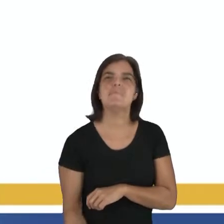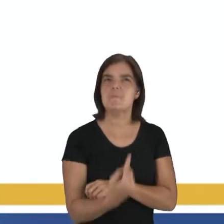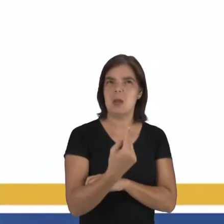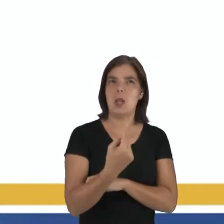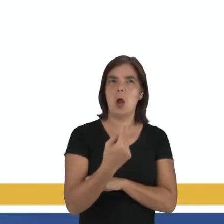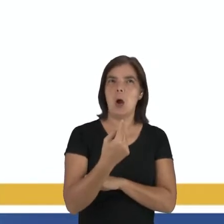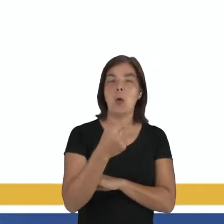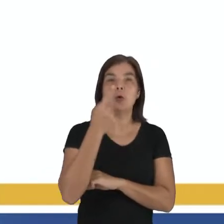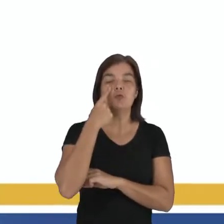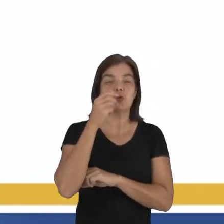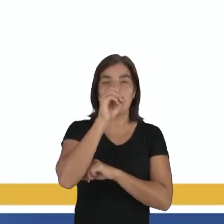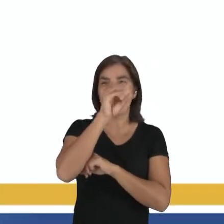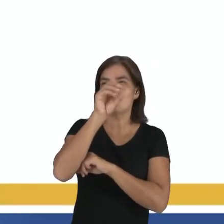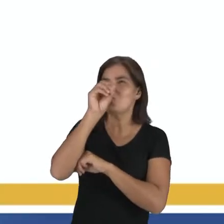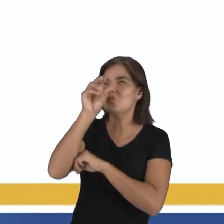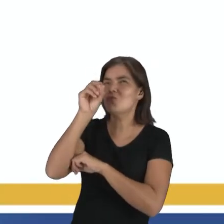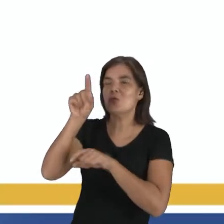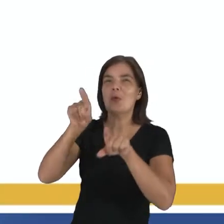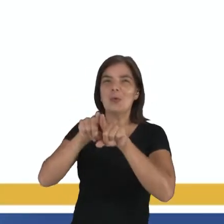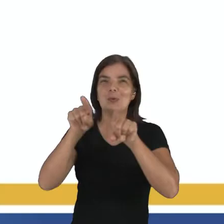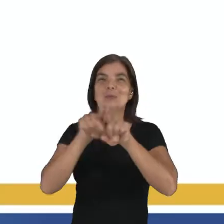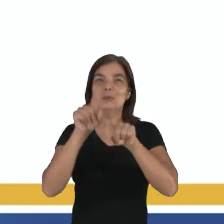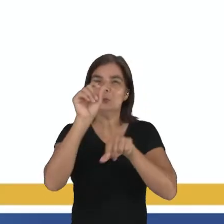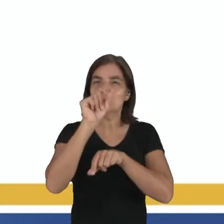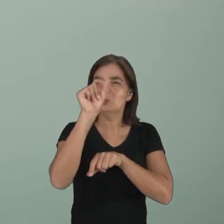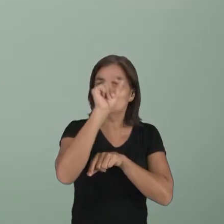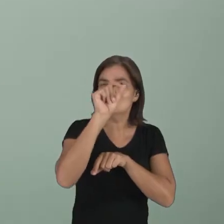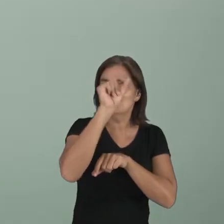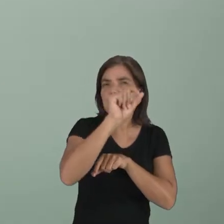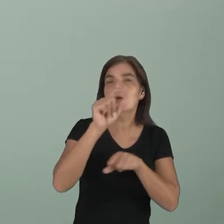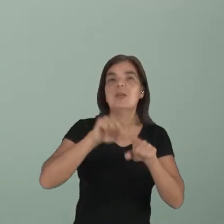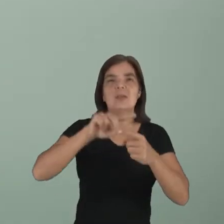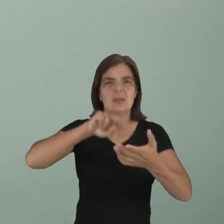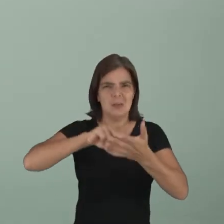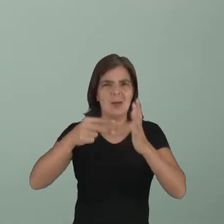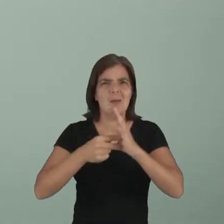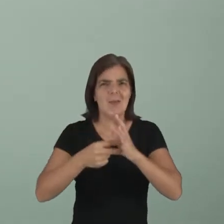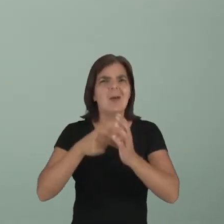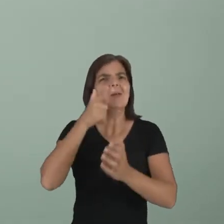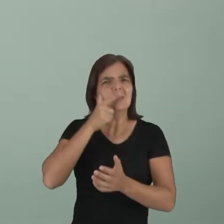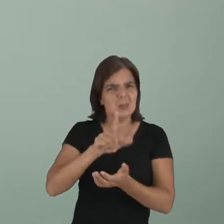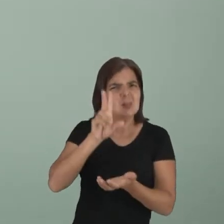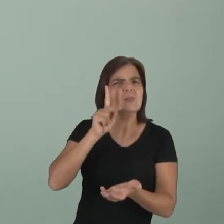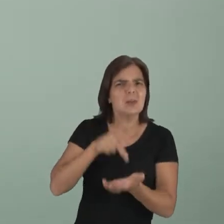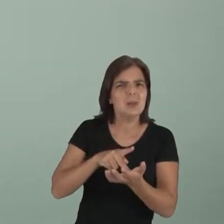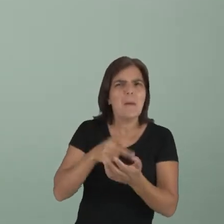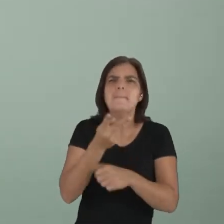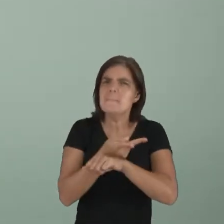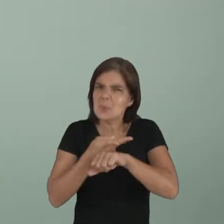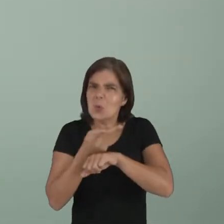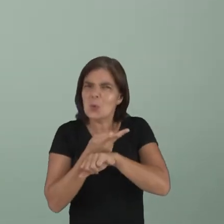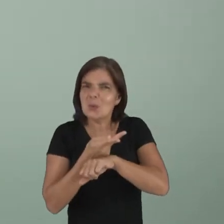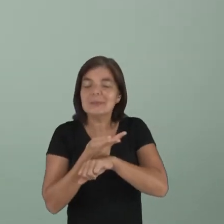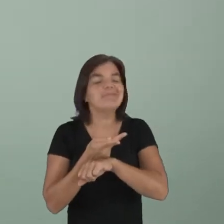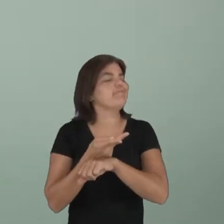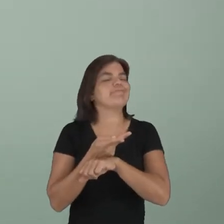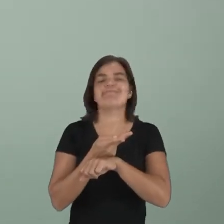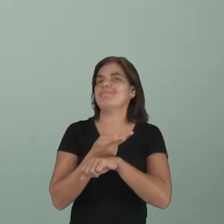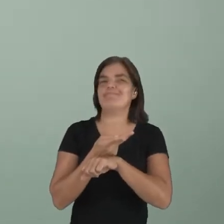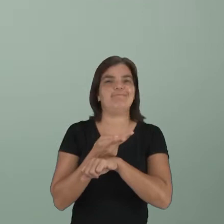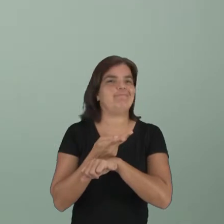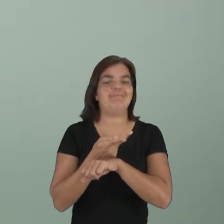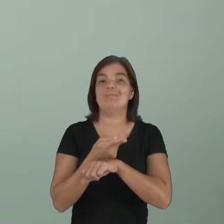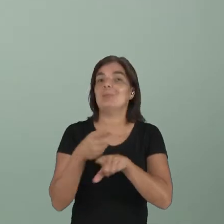por aí. Uma pessoa caça mais de 1 milhão de vagalumes por aí, no sentido literal, no sentido denotativo?